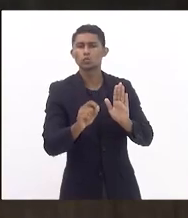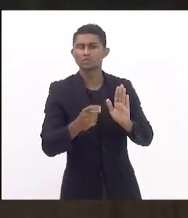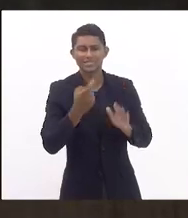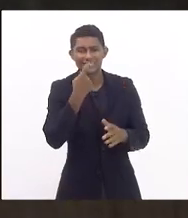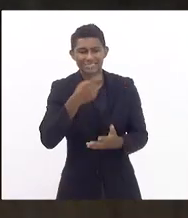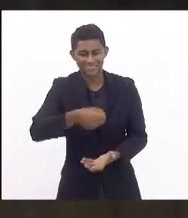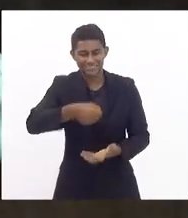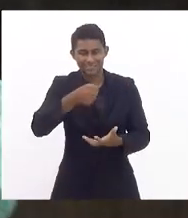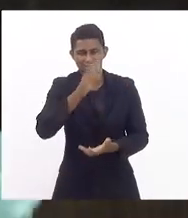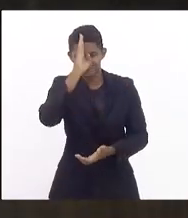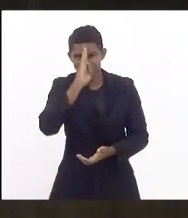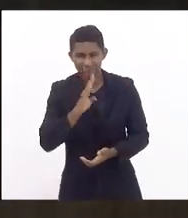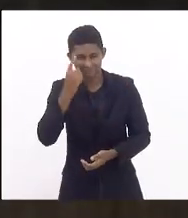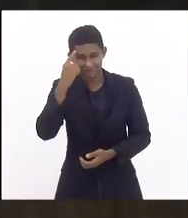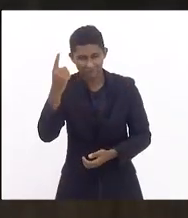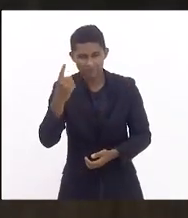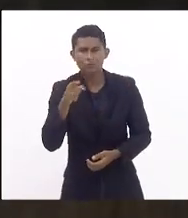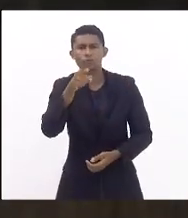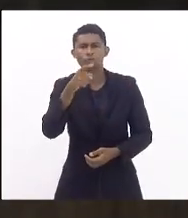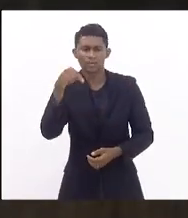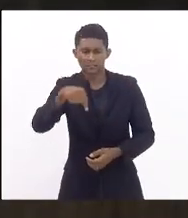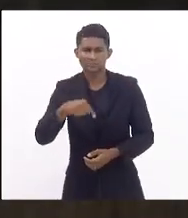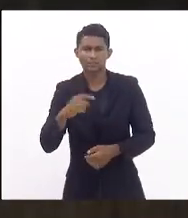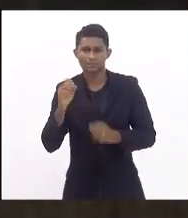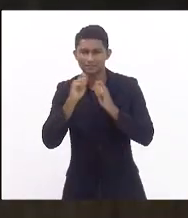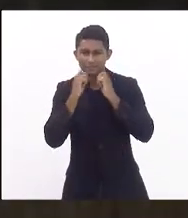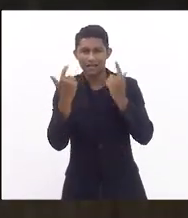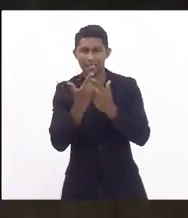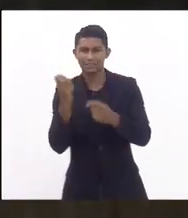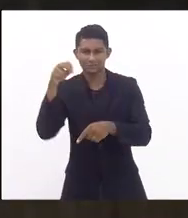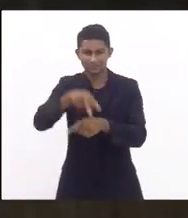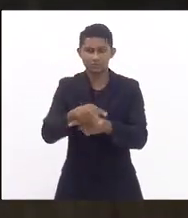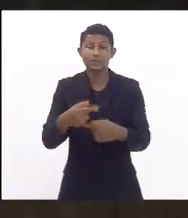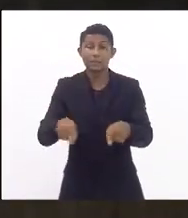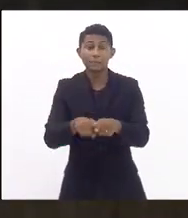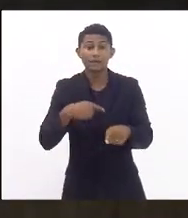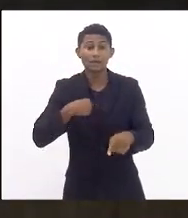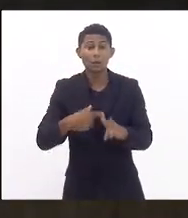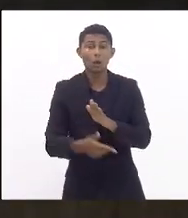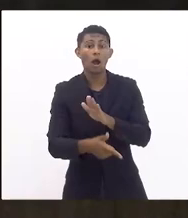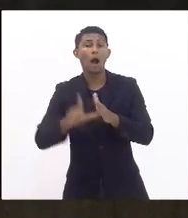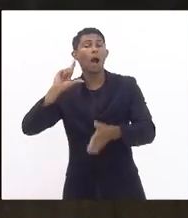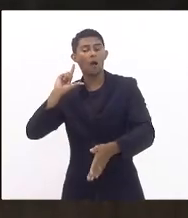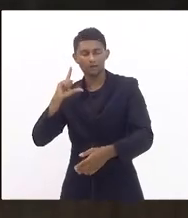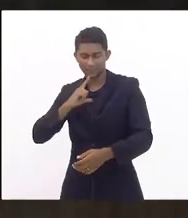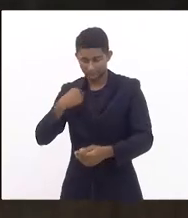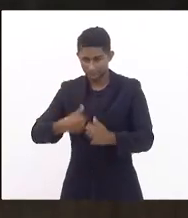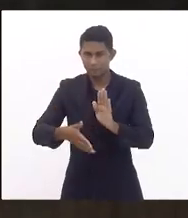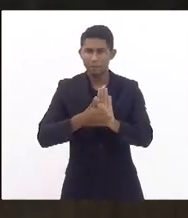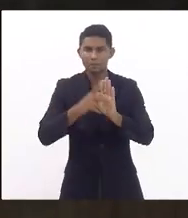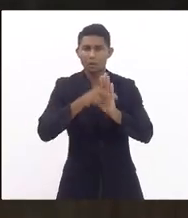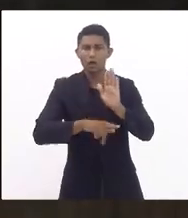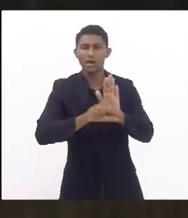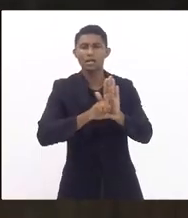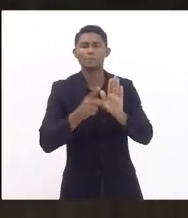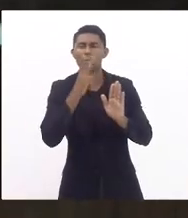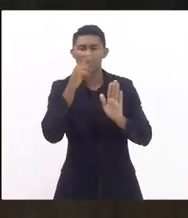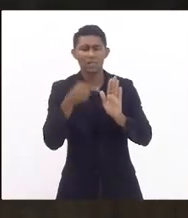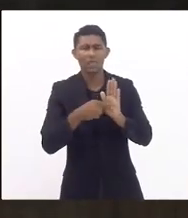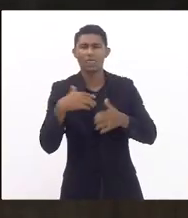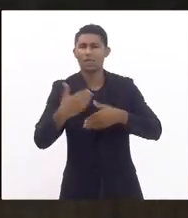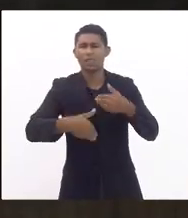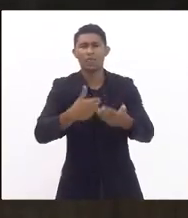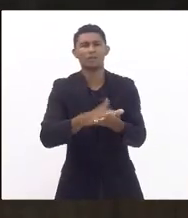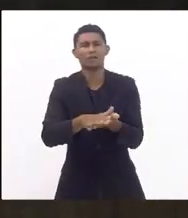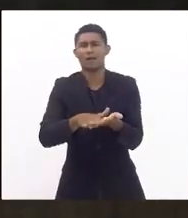gratuidade. Vossa Excelência, quando entrou, eu no outro mandato, e esses projetos não andam na casa. E ainda